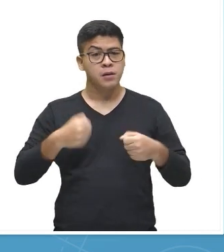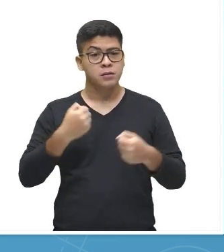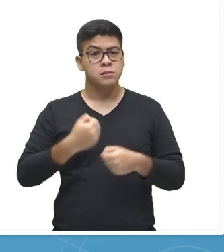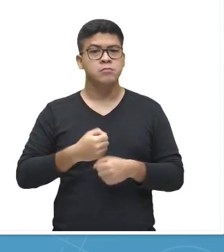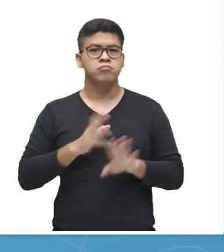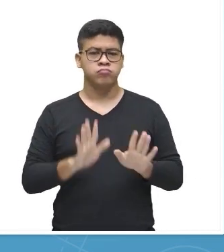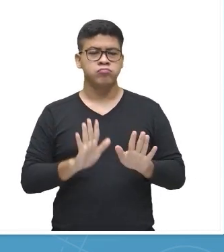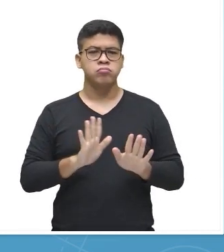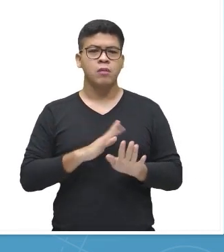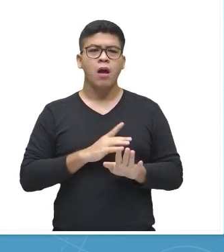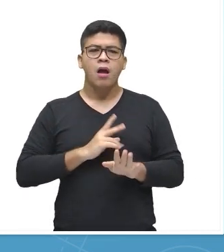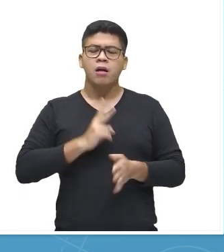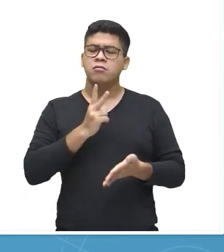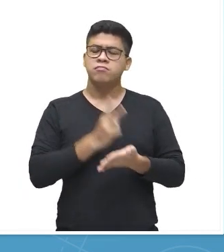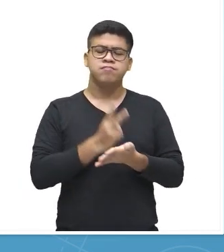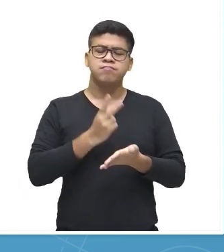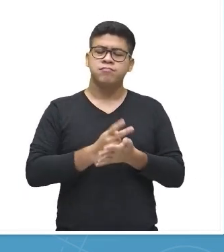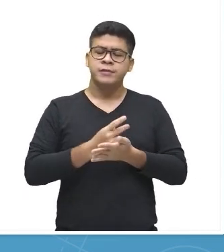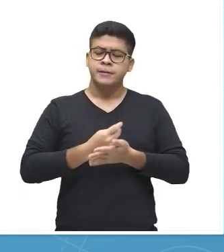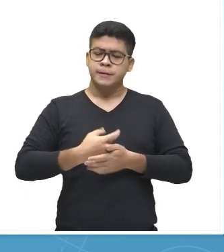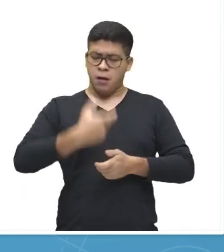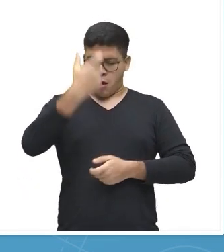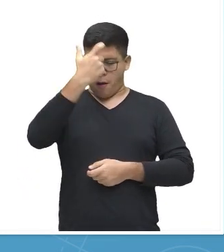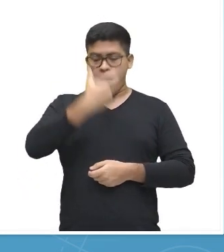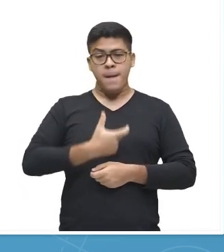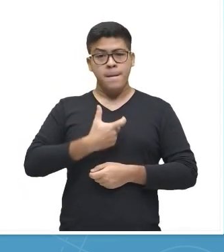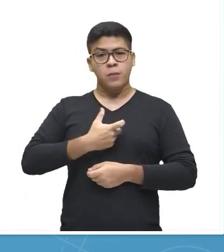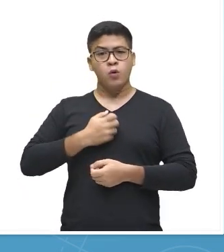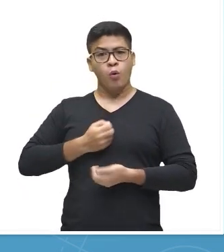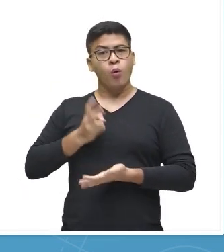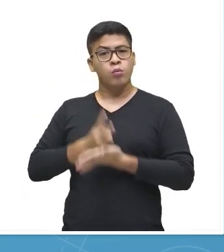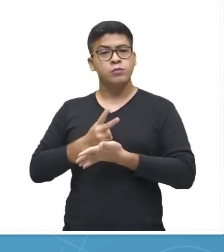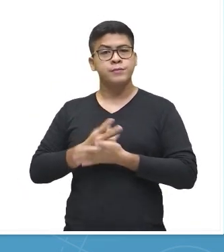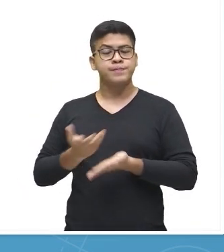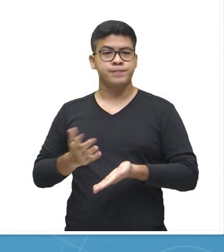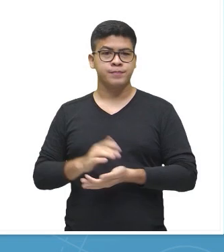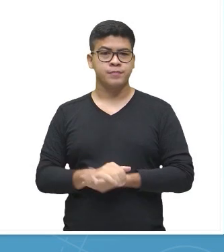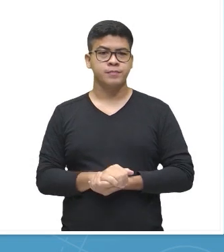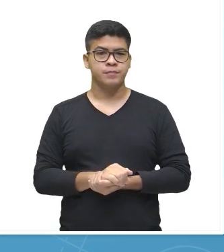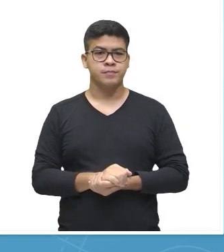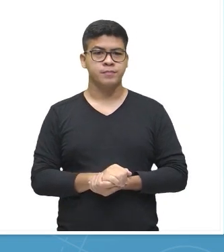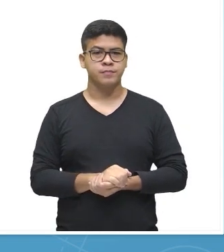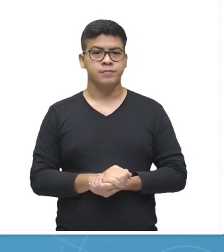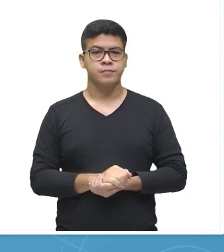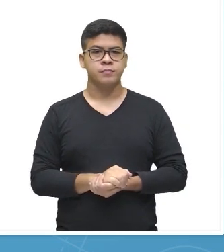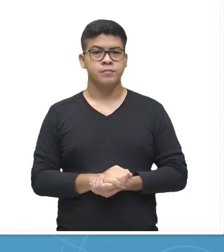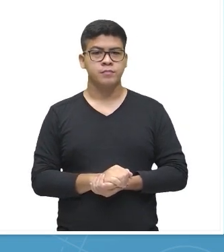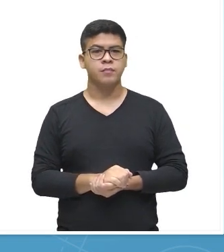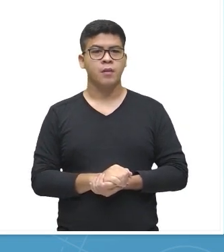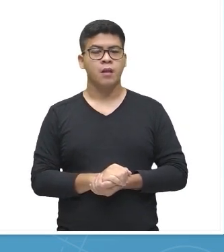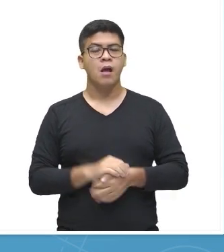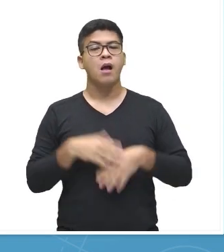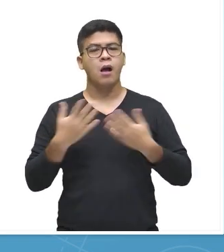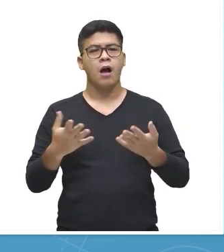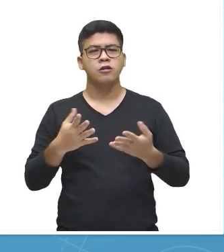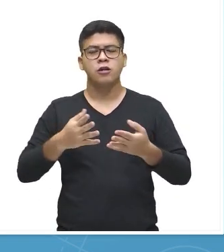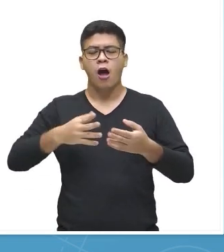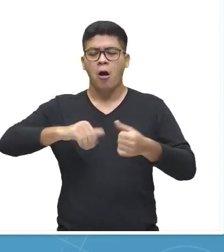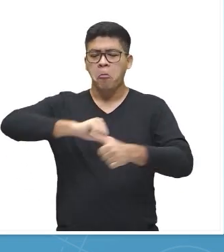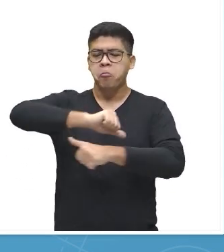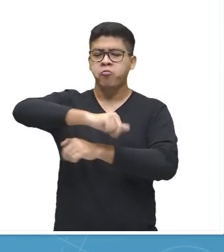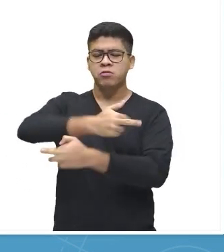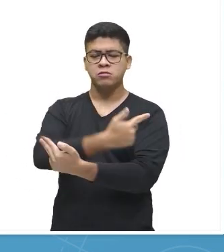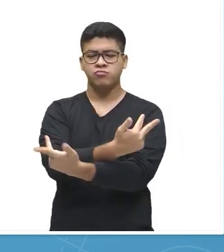diferentes, sem perder a essência do ser. Vamos ver qual era a questão. Esta multidimensionalidade,